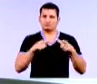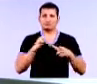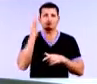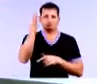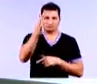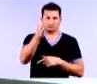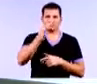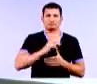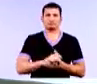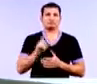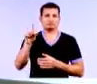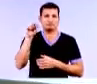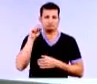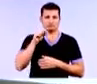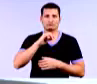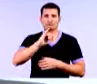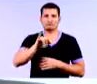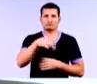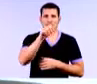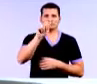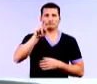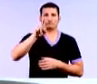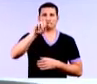tá? Vamos dar uma olhada